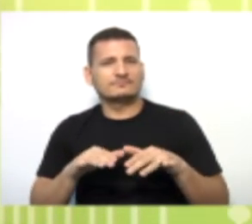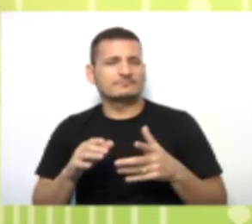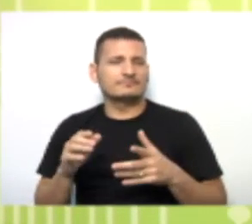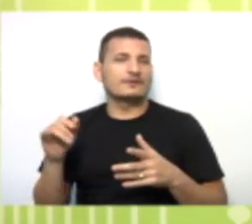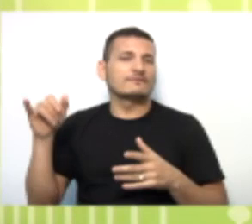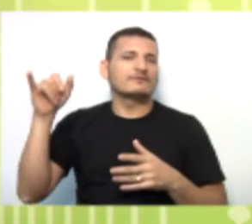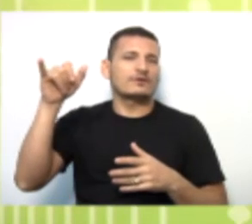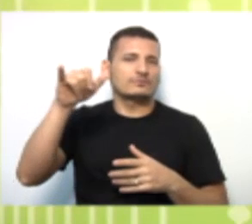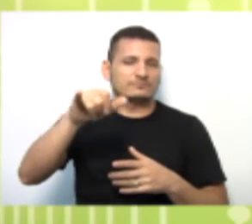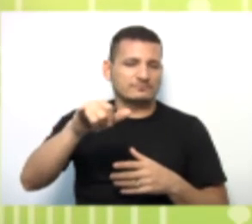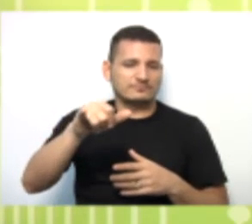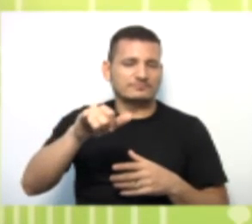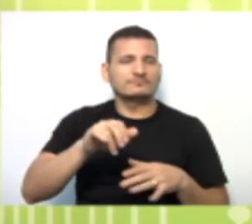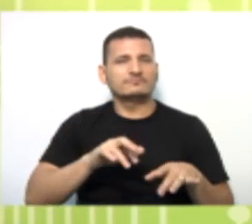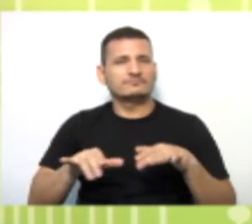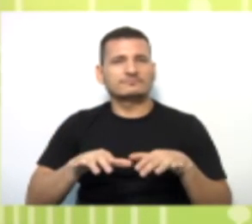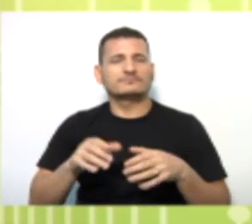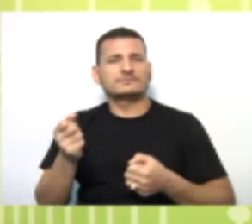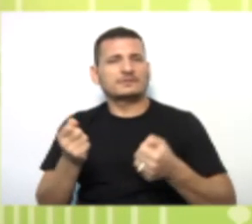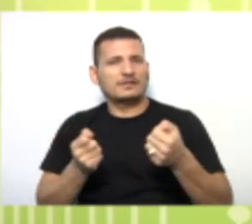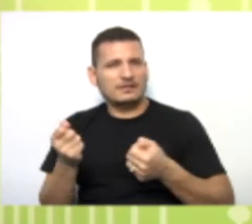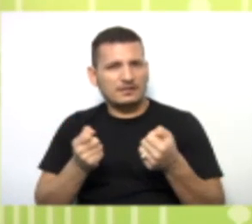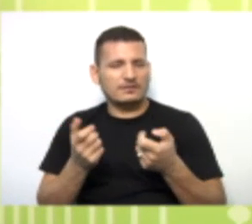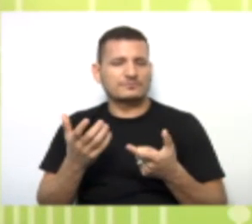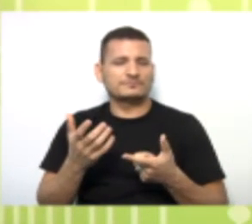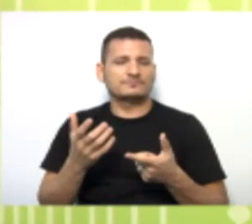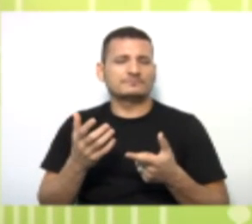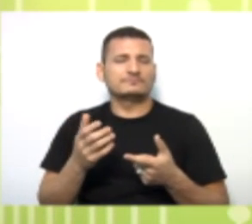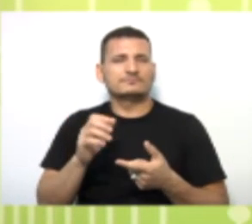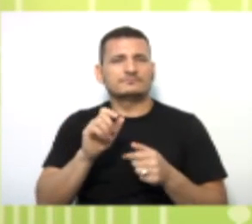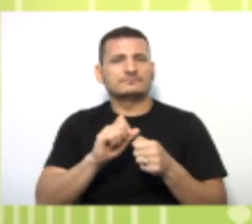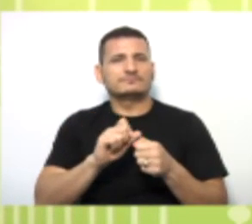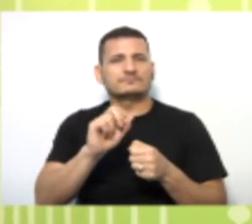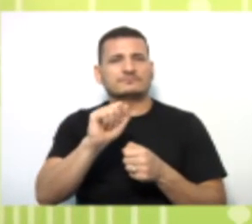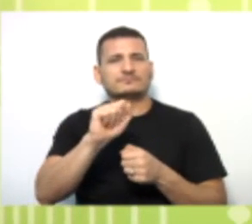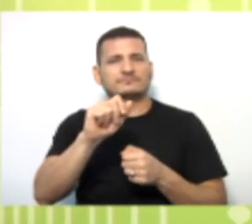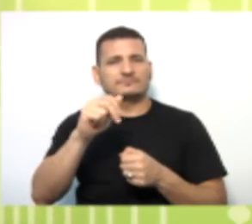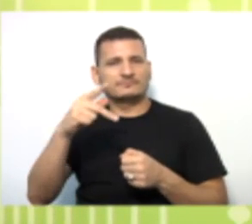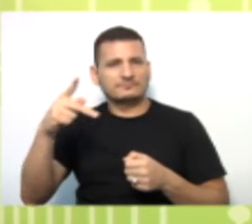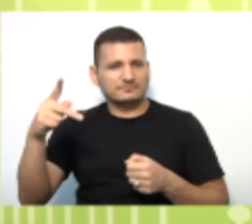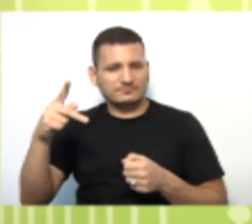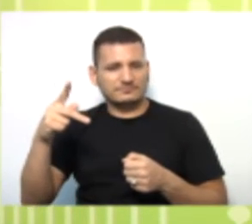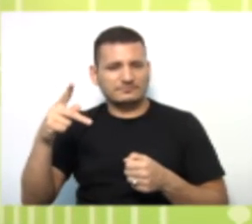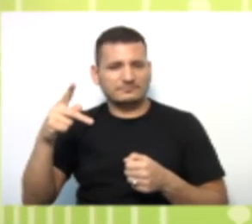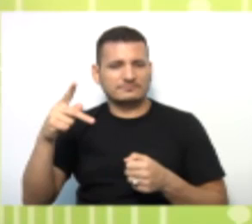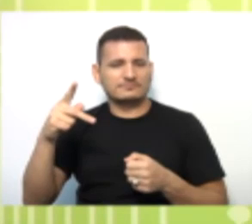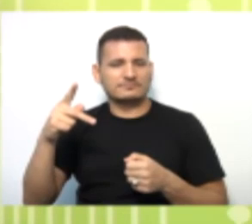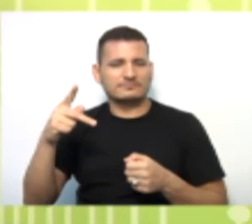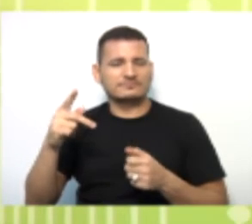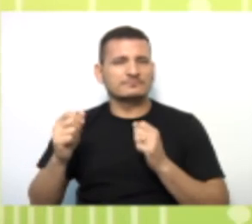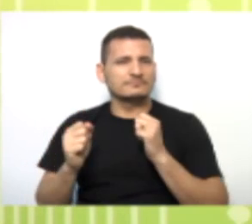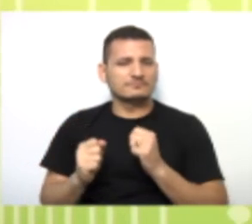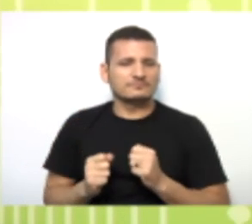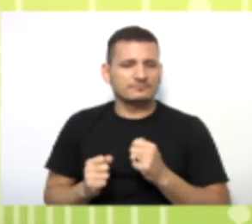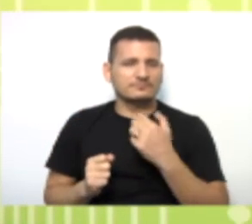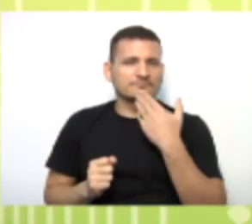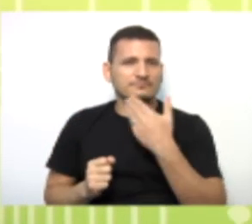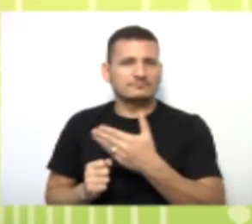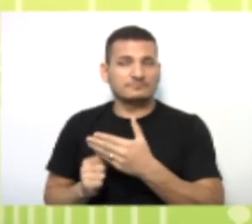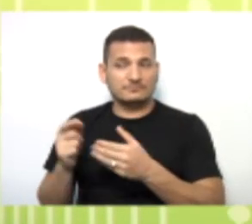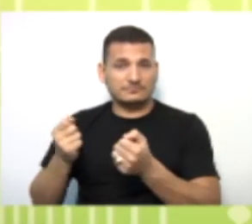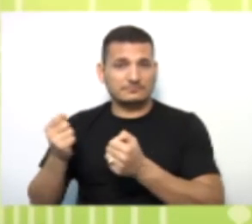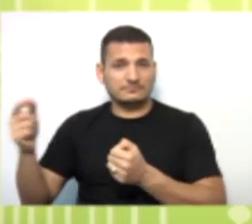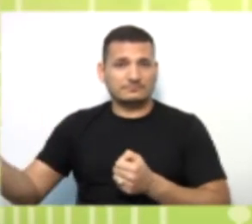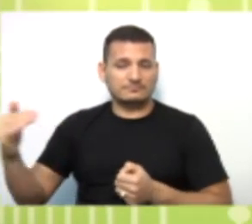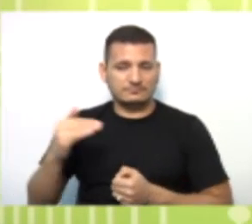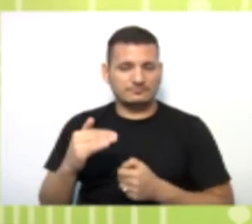aviões, cara, que programa carros autônomos, que faz aplicativos onde eu posso pedir uma solicitação que um carro venha me buscar aqui